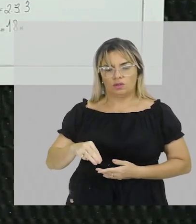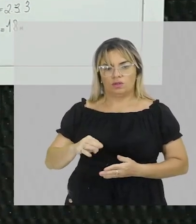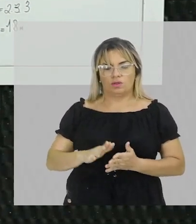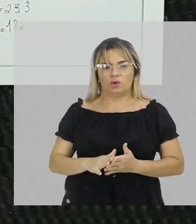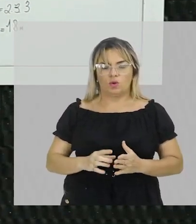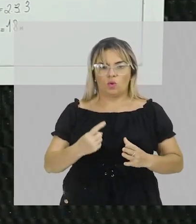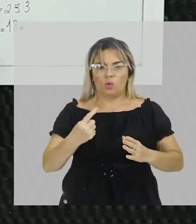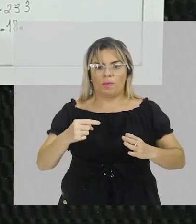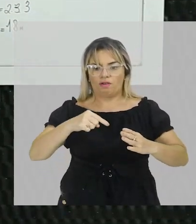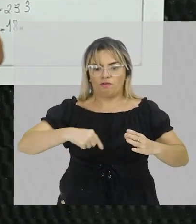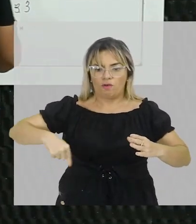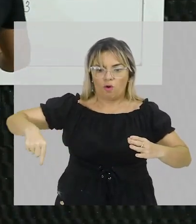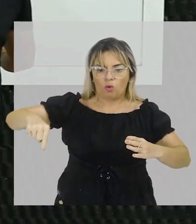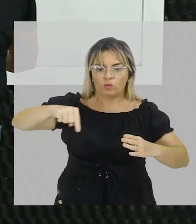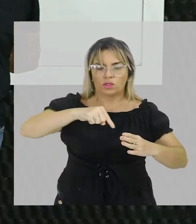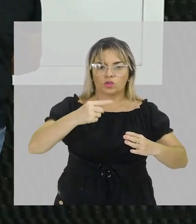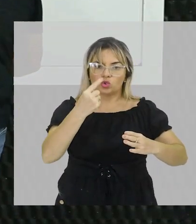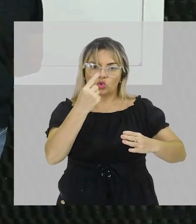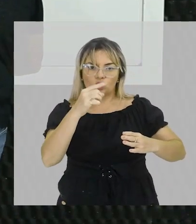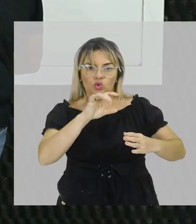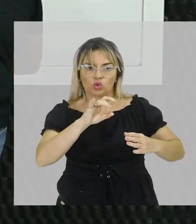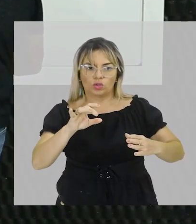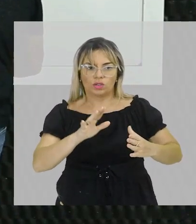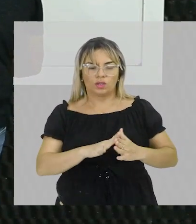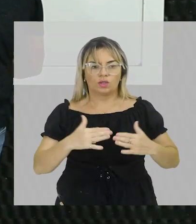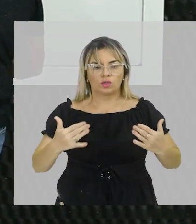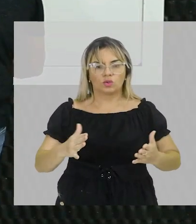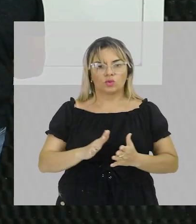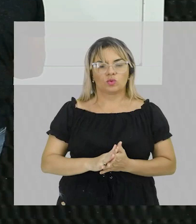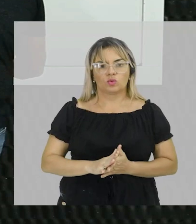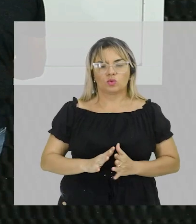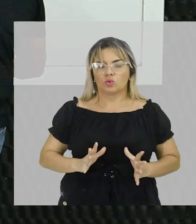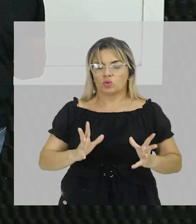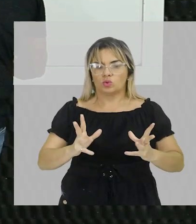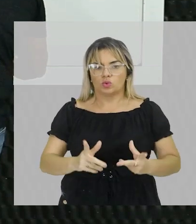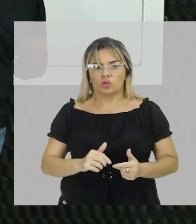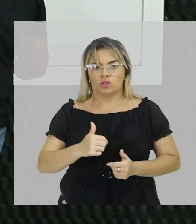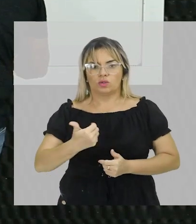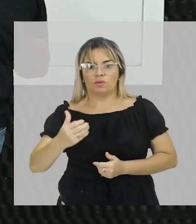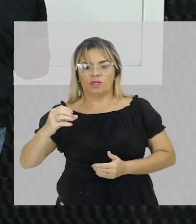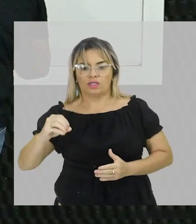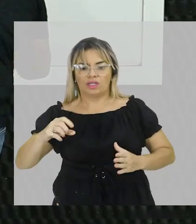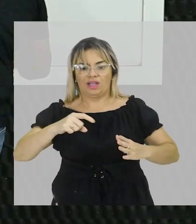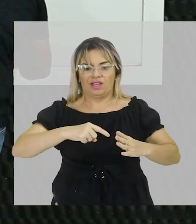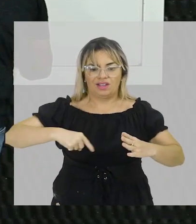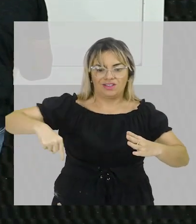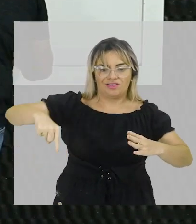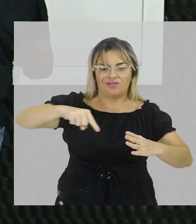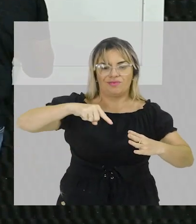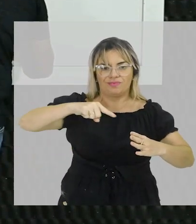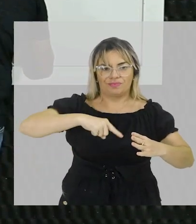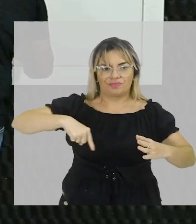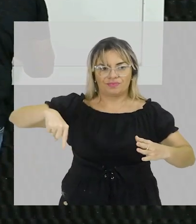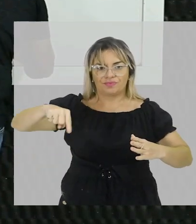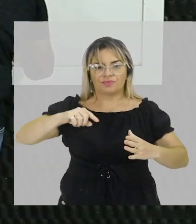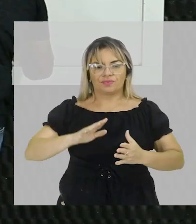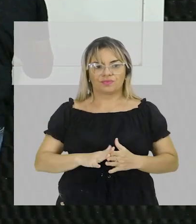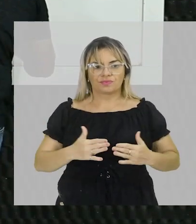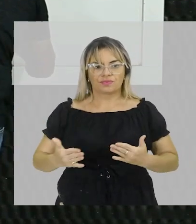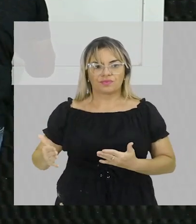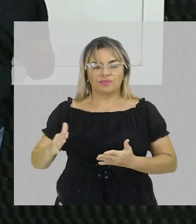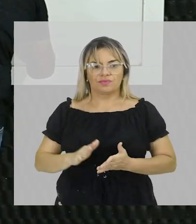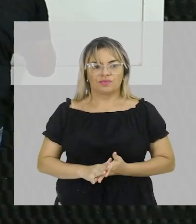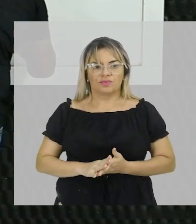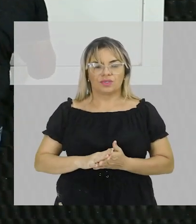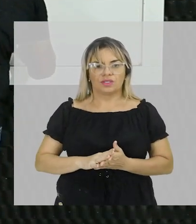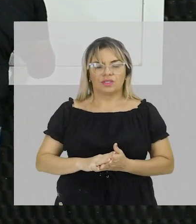O total, como vai dar 10 voltas, o total aqui vai ser 180.